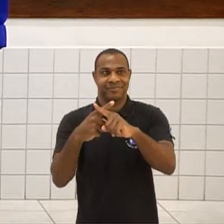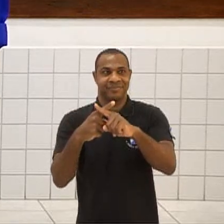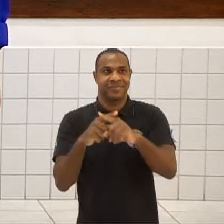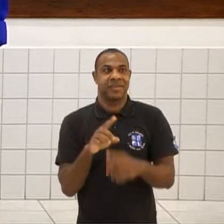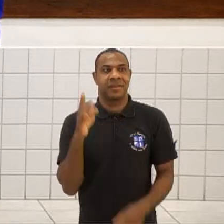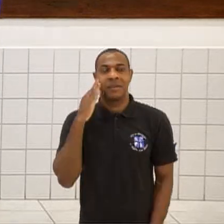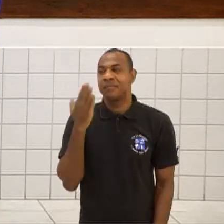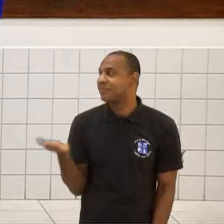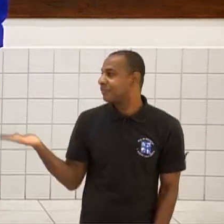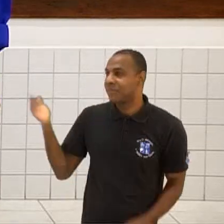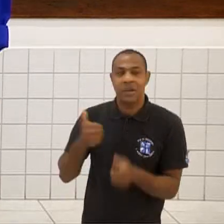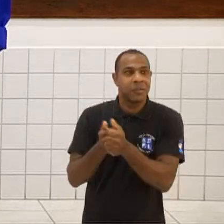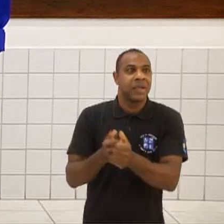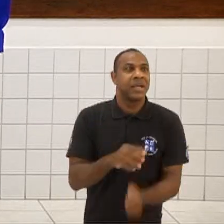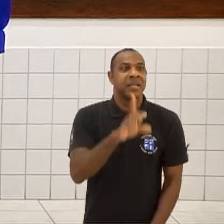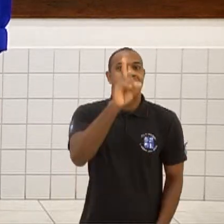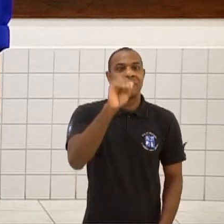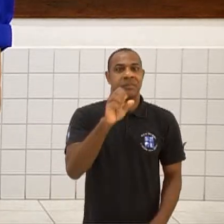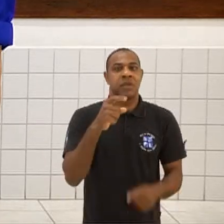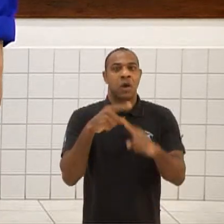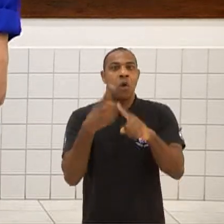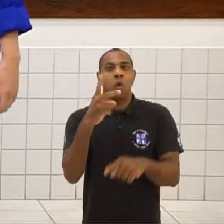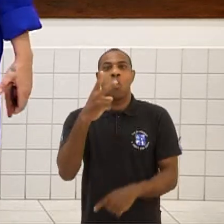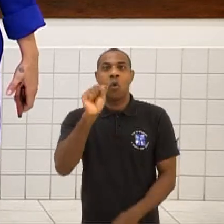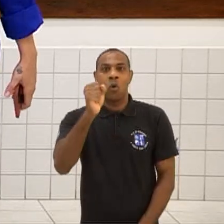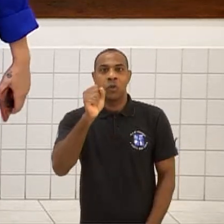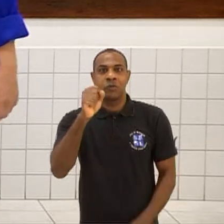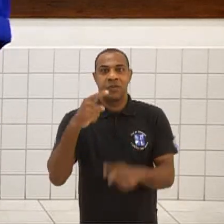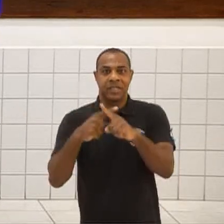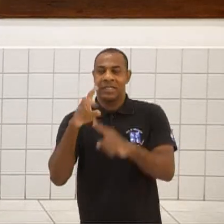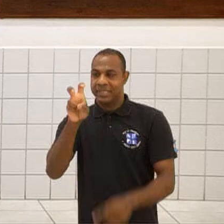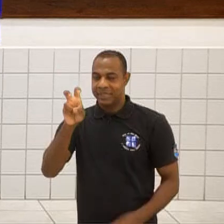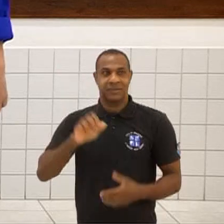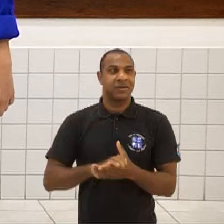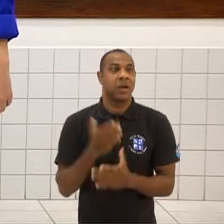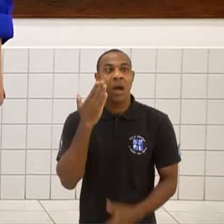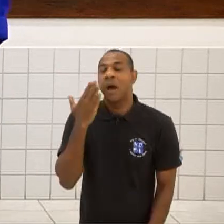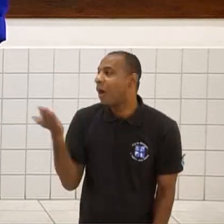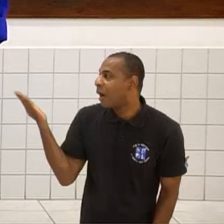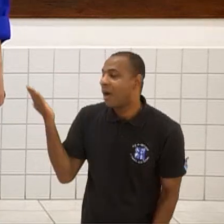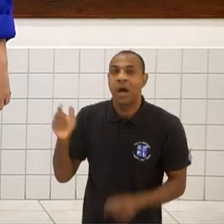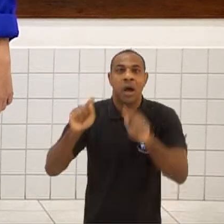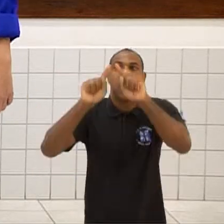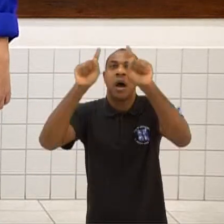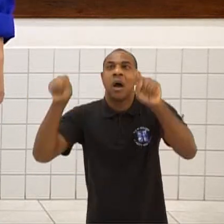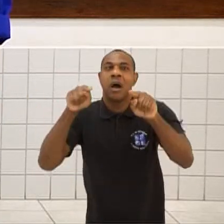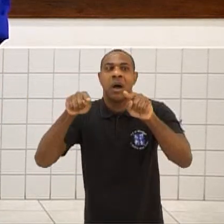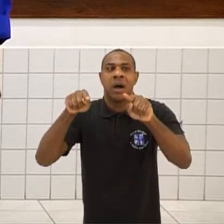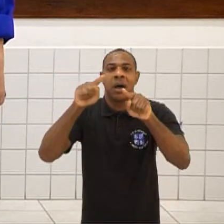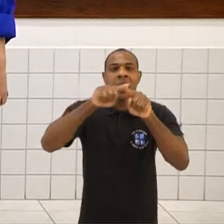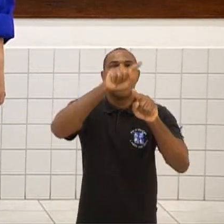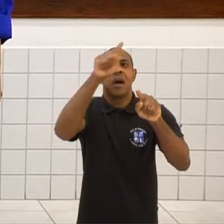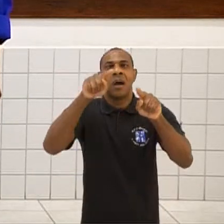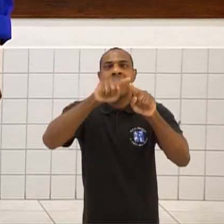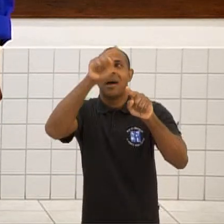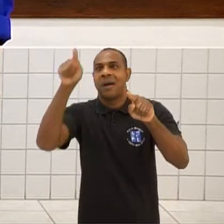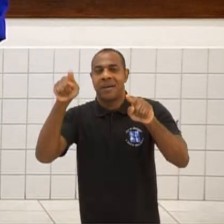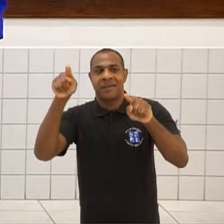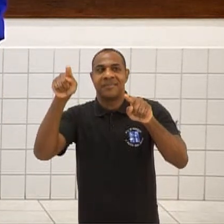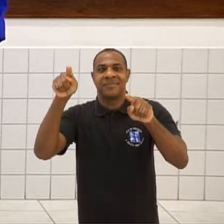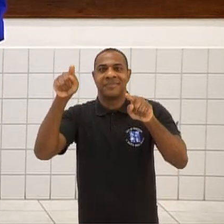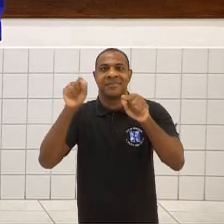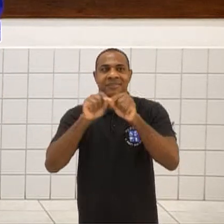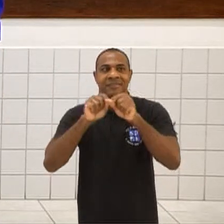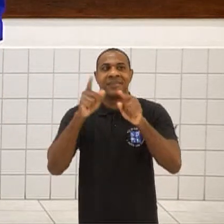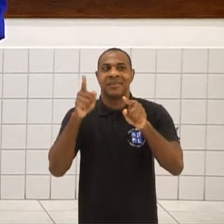x mais 1 é igual a 8 vezes 5. Aqui não pode esquecer de colocar os parênteses, tá? E fazer a distributiva. 10 vezes x,